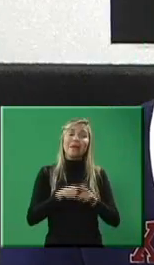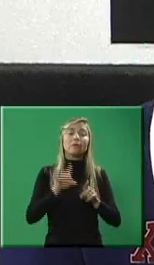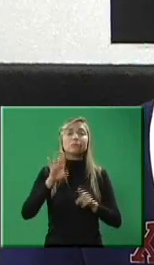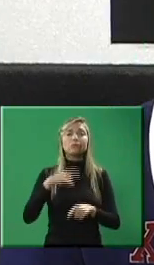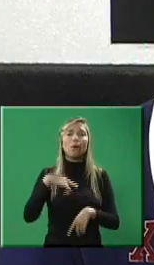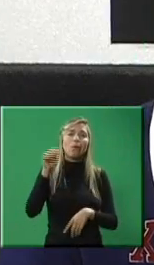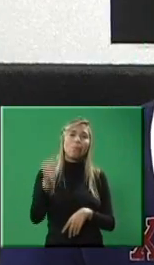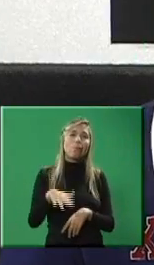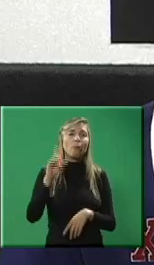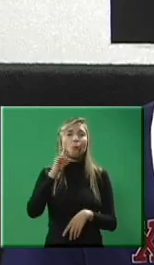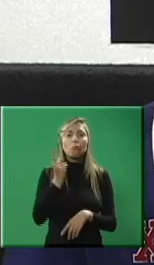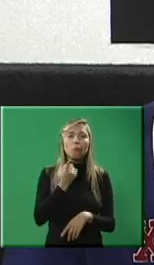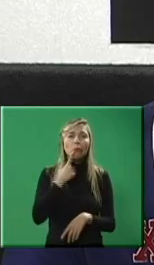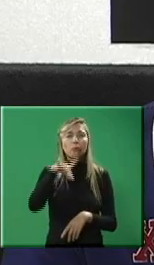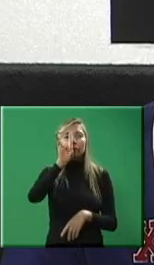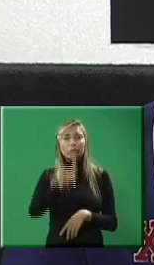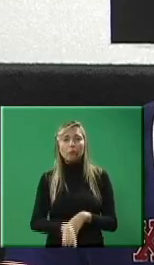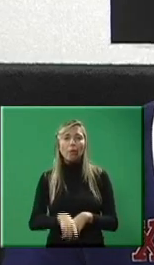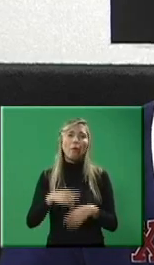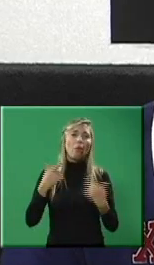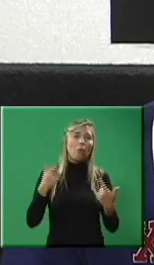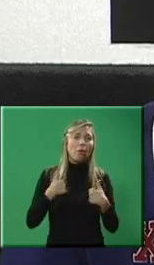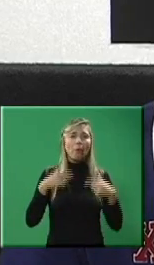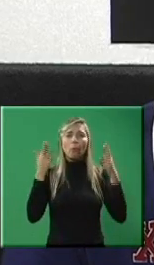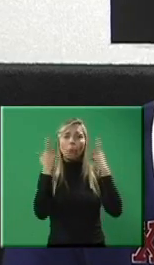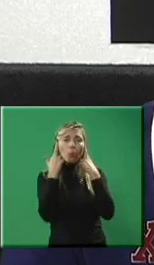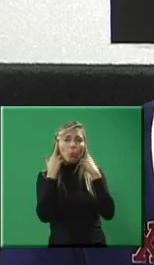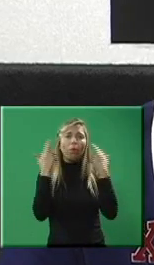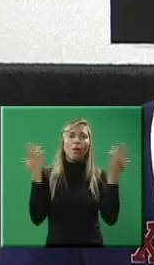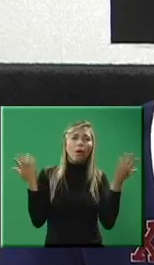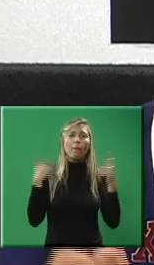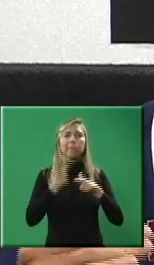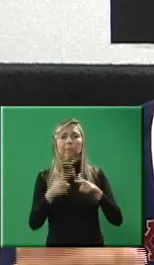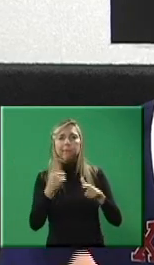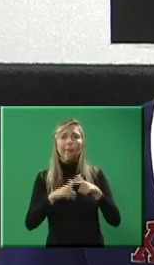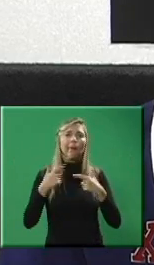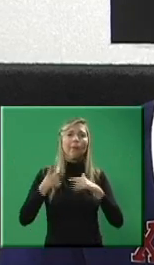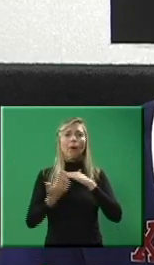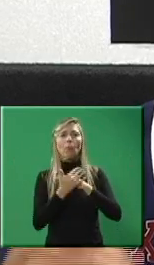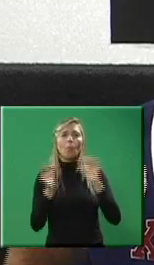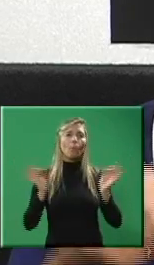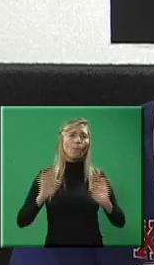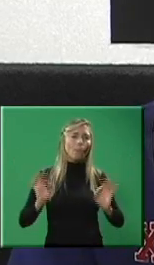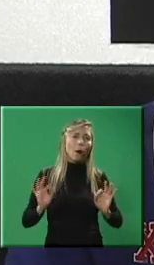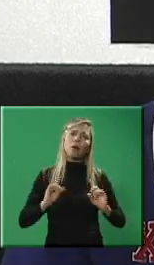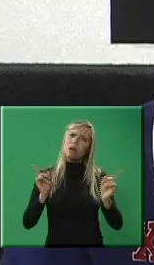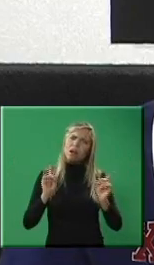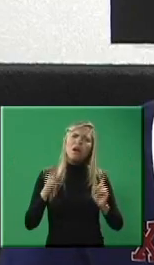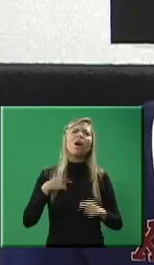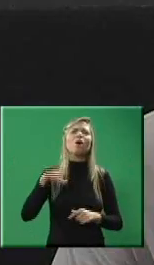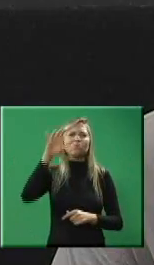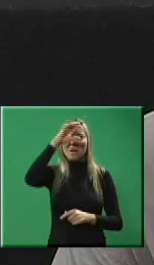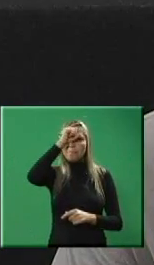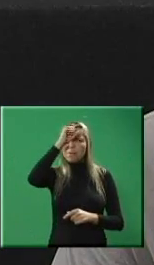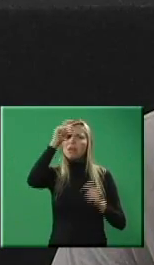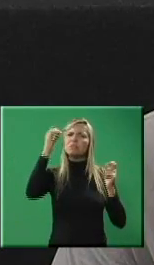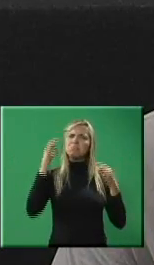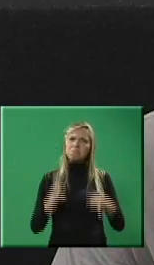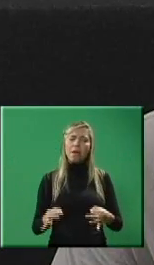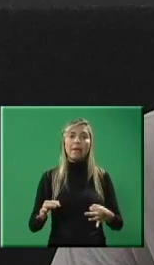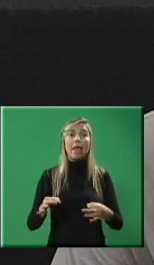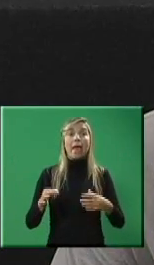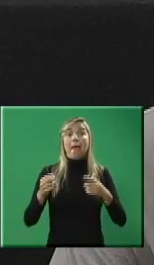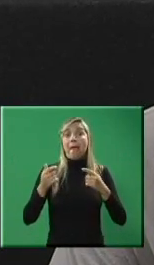essa deficiência da audição, sem nenhum fator que agrave na aprendizagem. Então, não